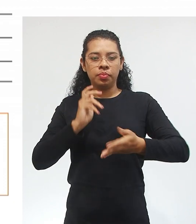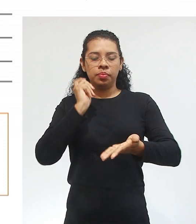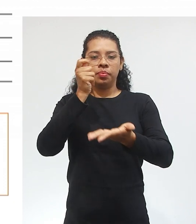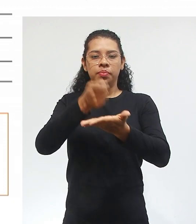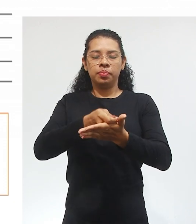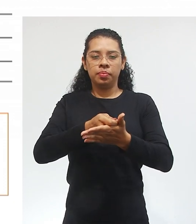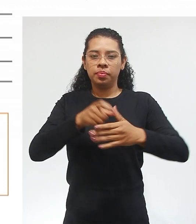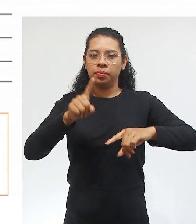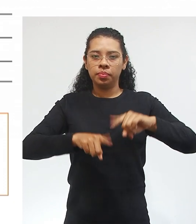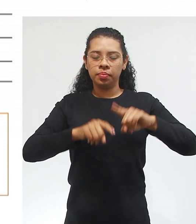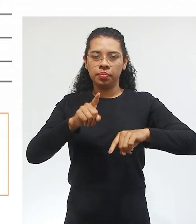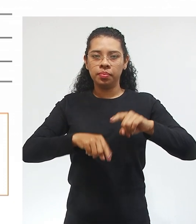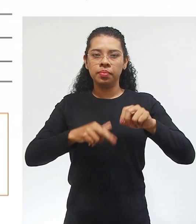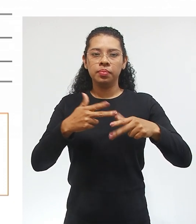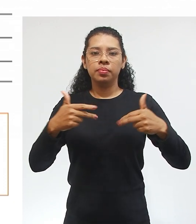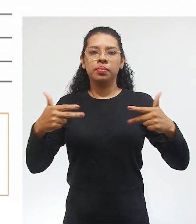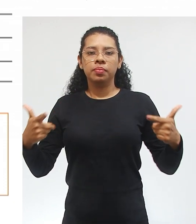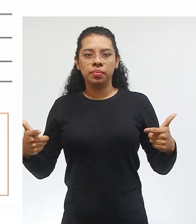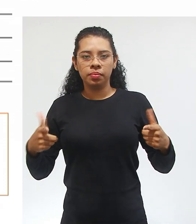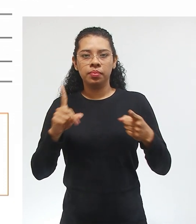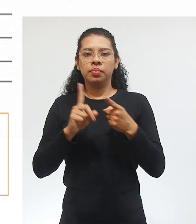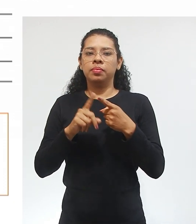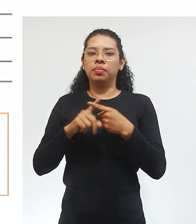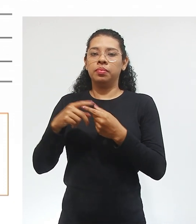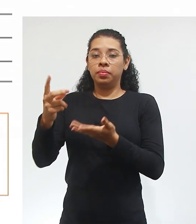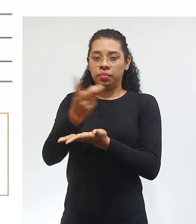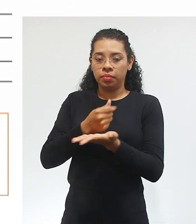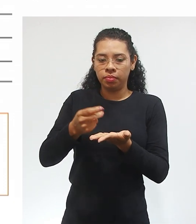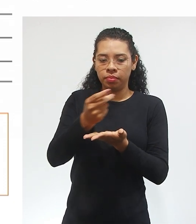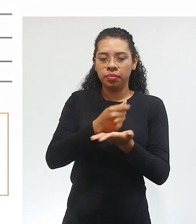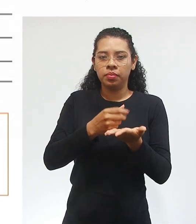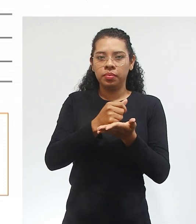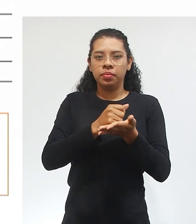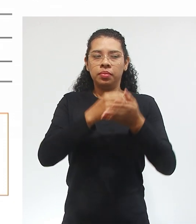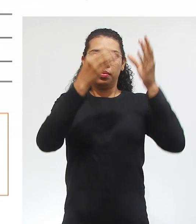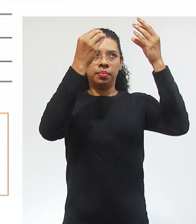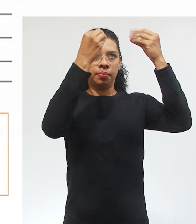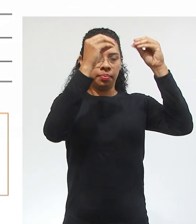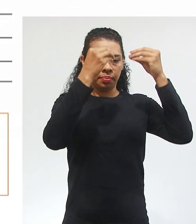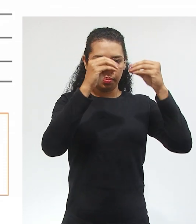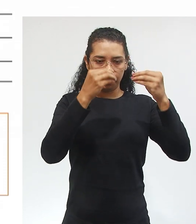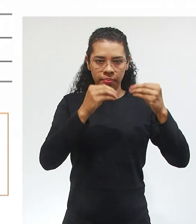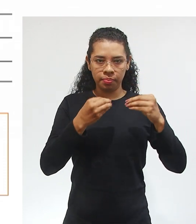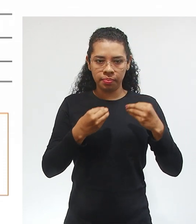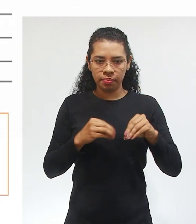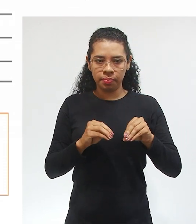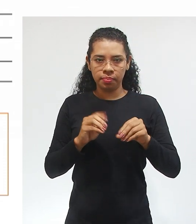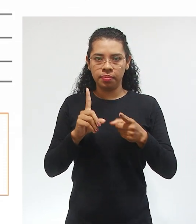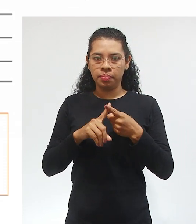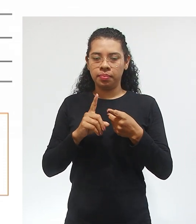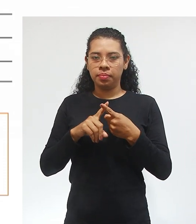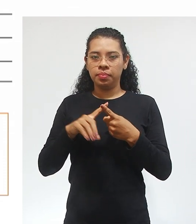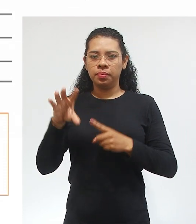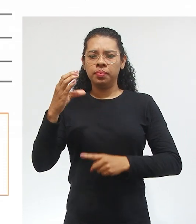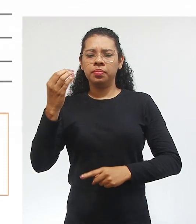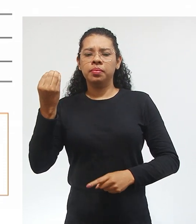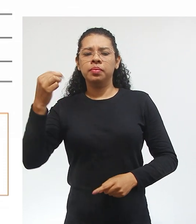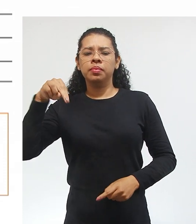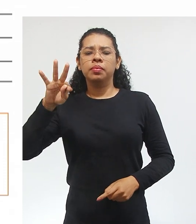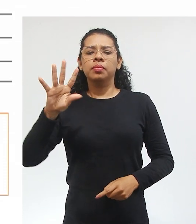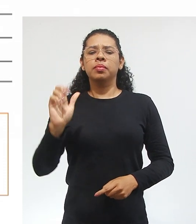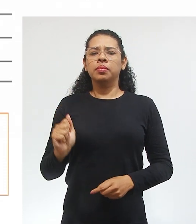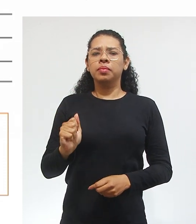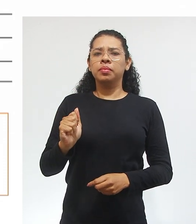Aqui nas compras de mercadorias, a mesma coisa. Entrou mais valor aqui na minha mercadoria. A conta